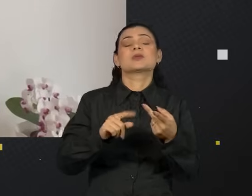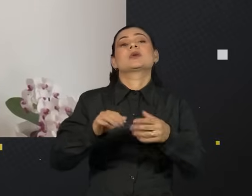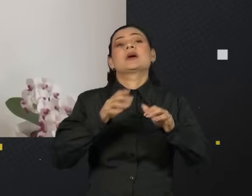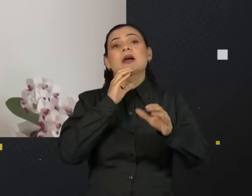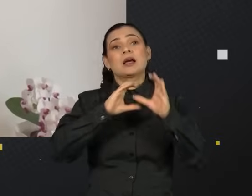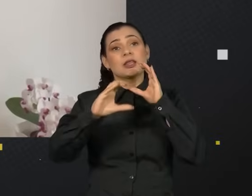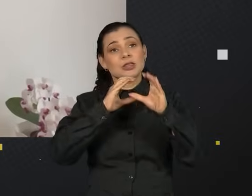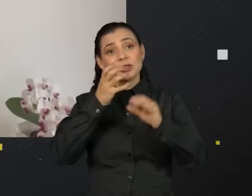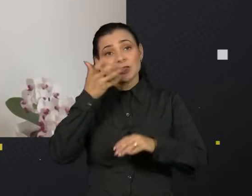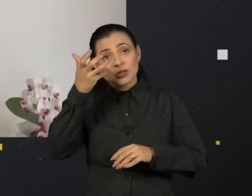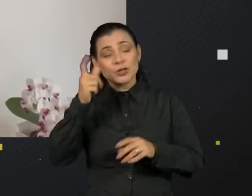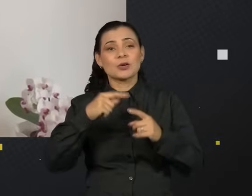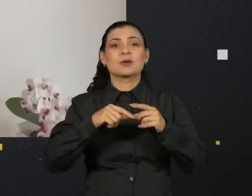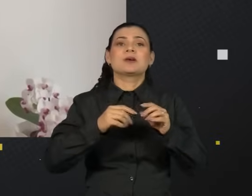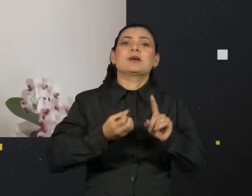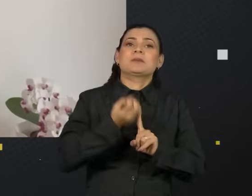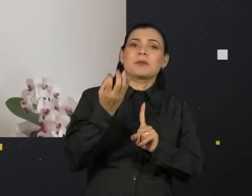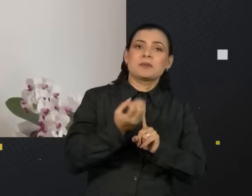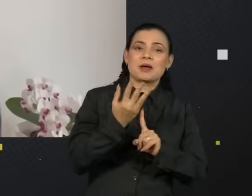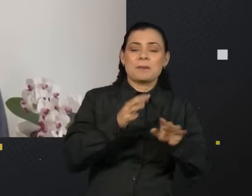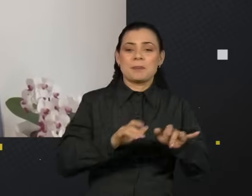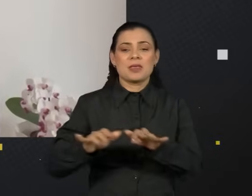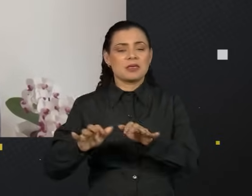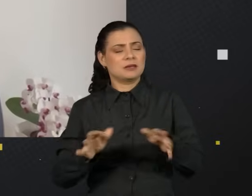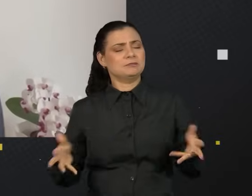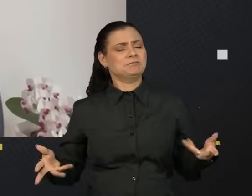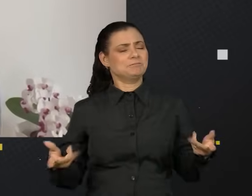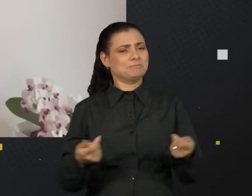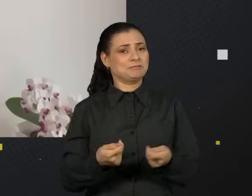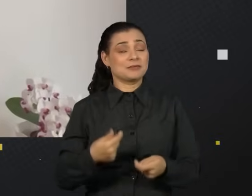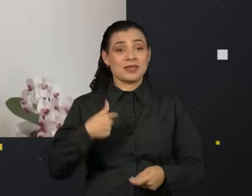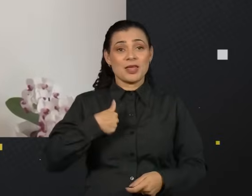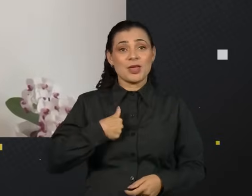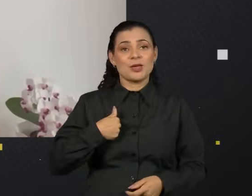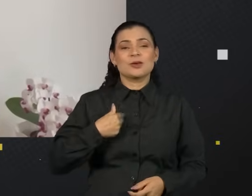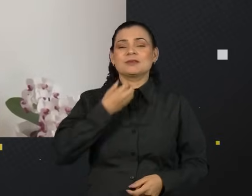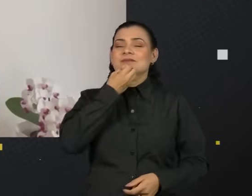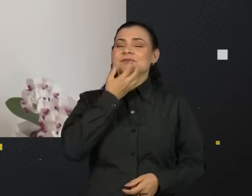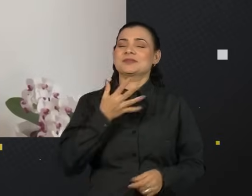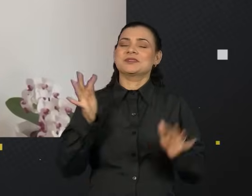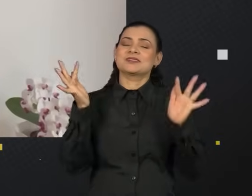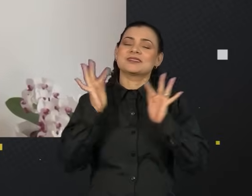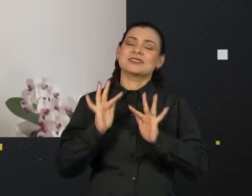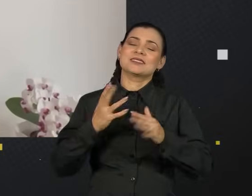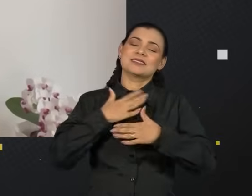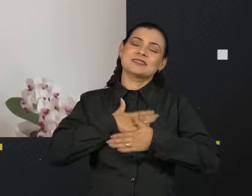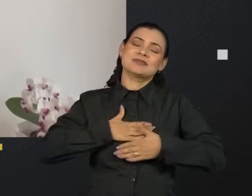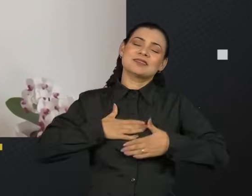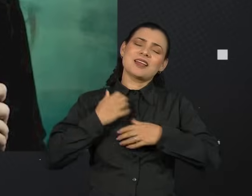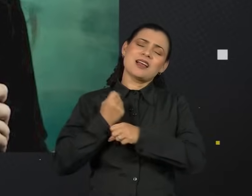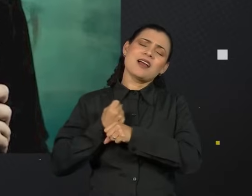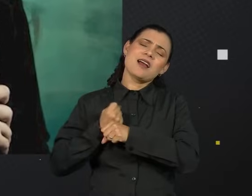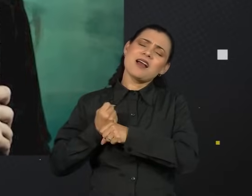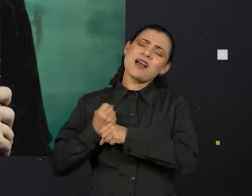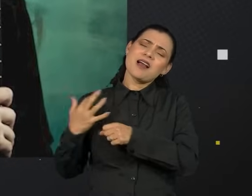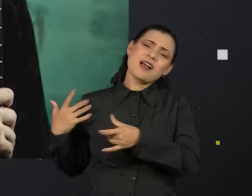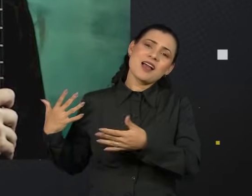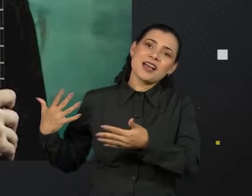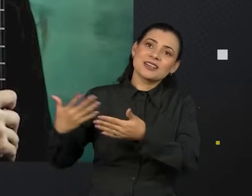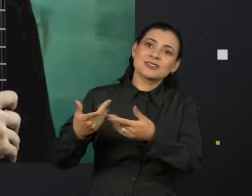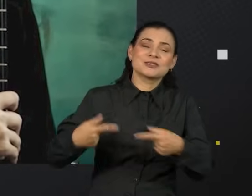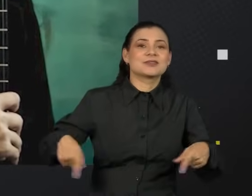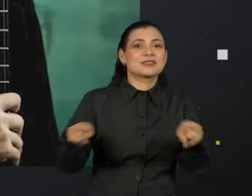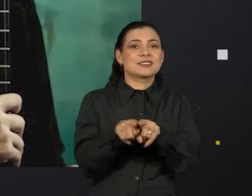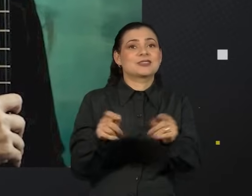e poeta da canção. Eu tive a felicidade, ao longo de muitos anos, de fazer parcerias